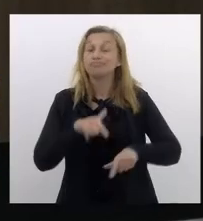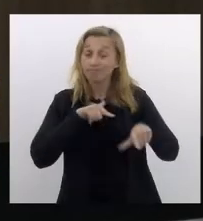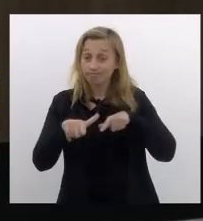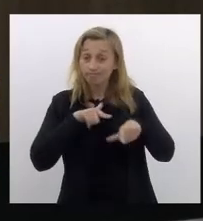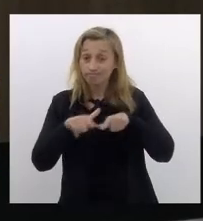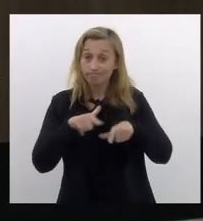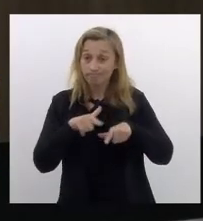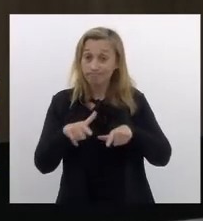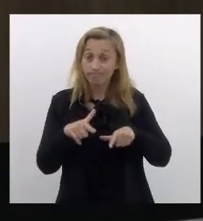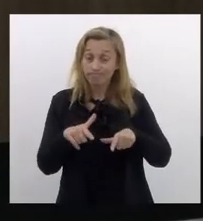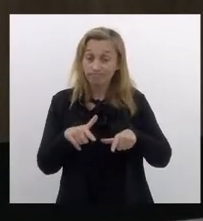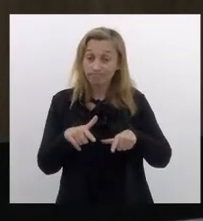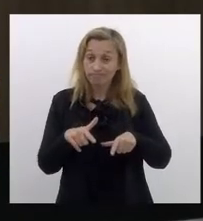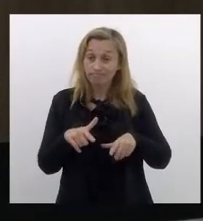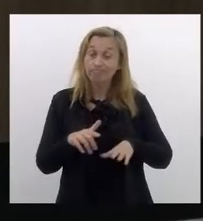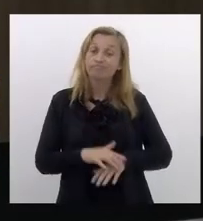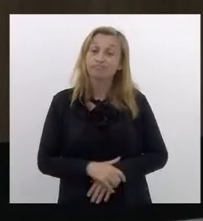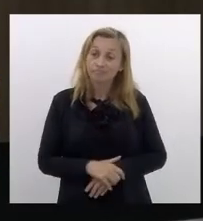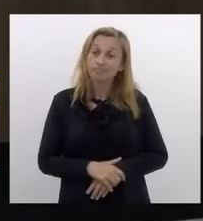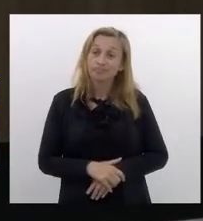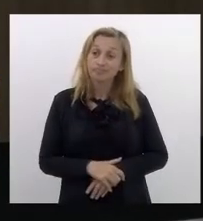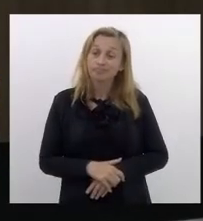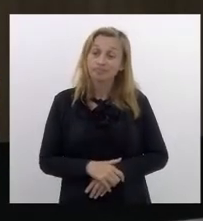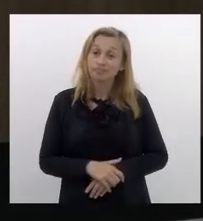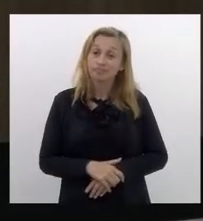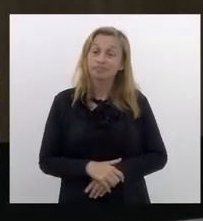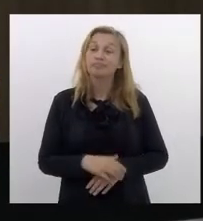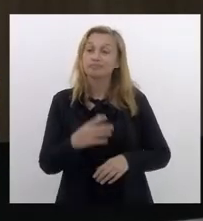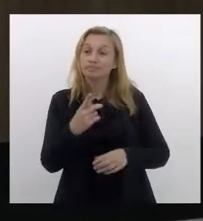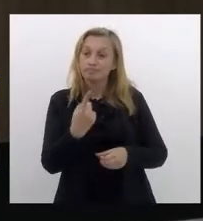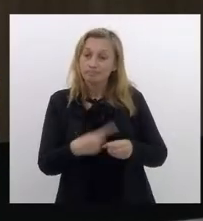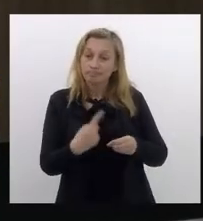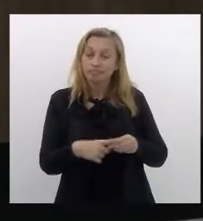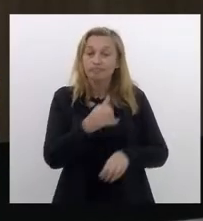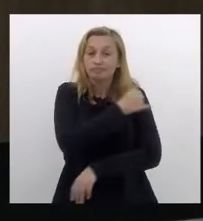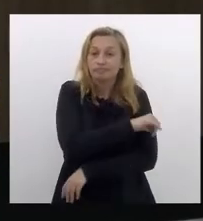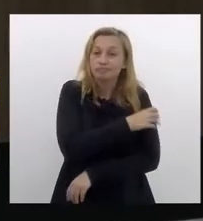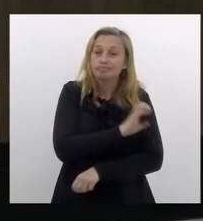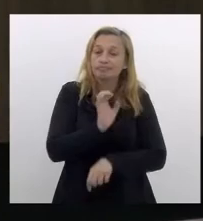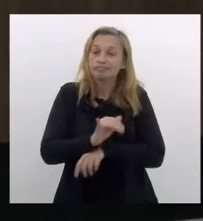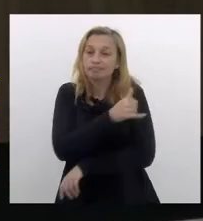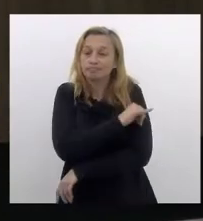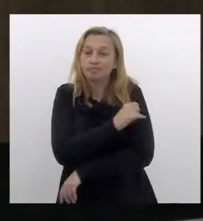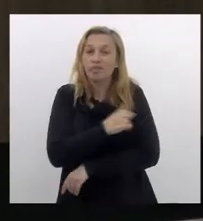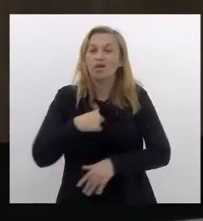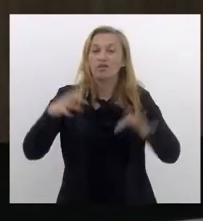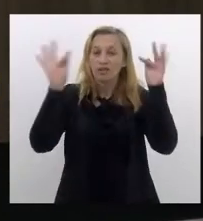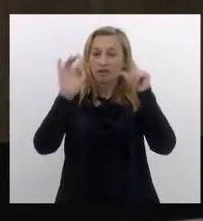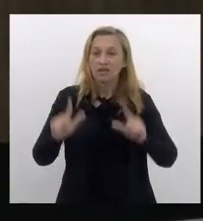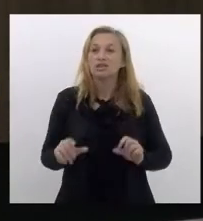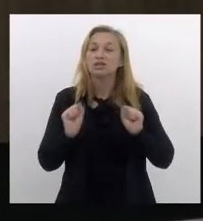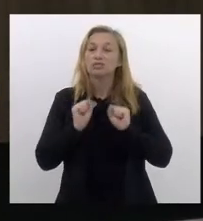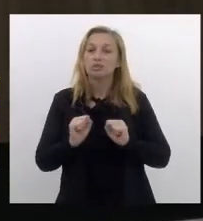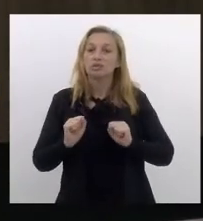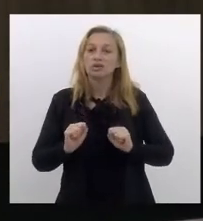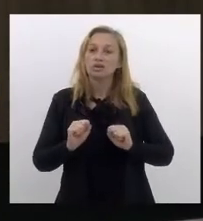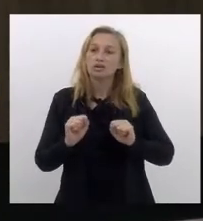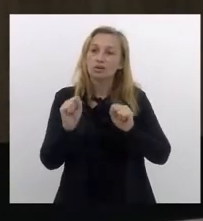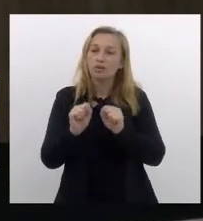uma folha de serviços prestados ao município de Niterói e ao Estado do Rio de Janeiro. Então, fico feliz que a gente possa